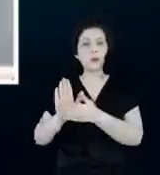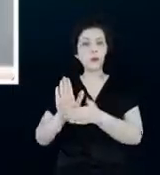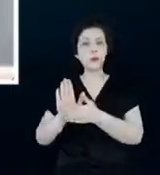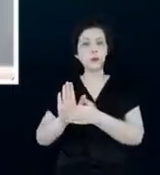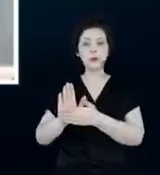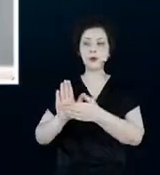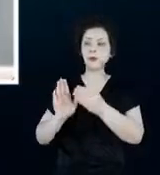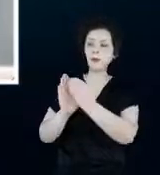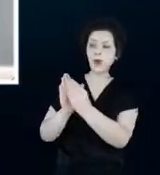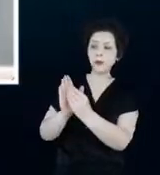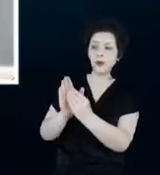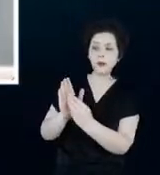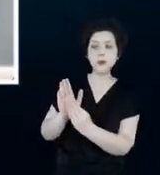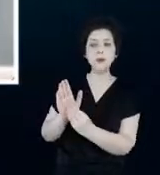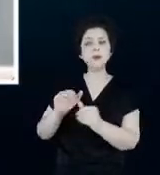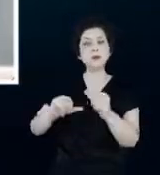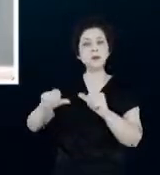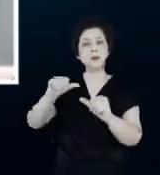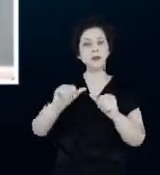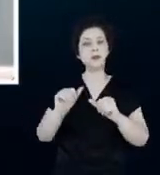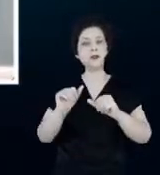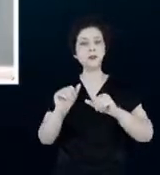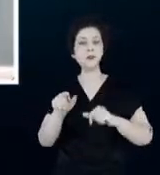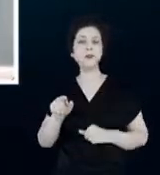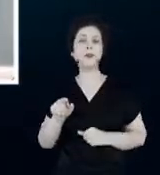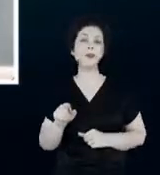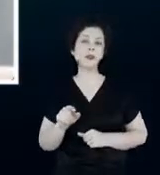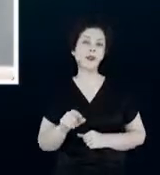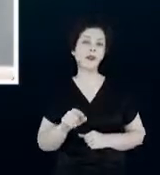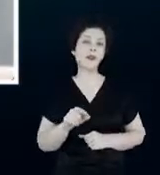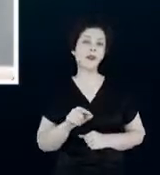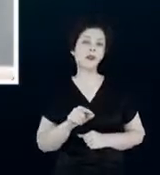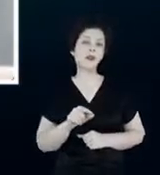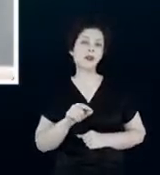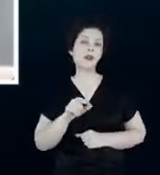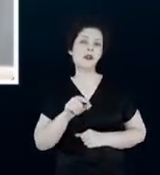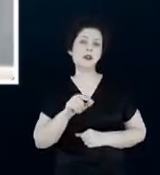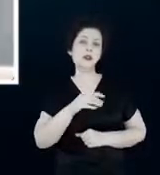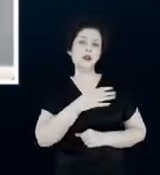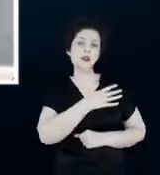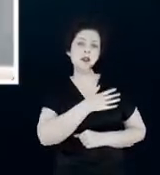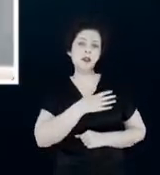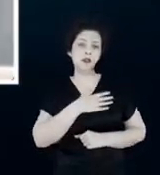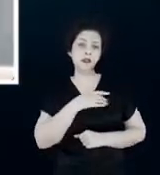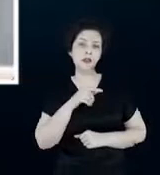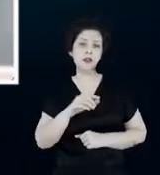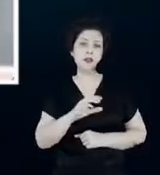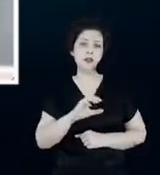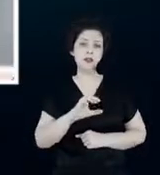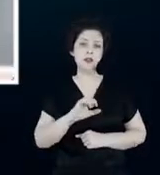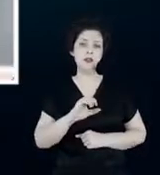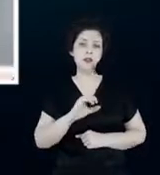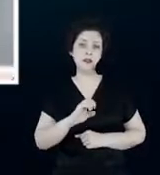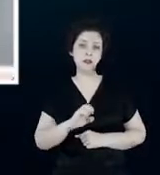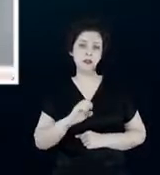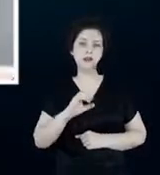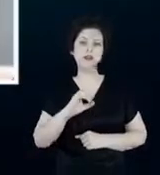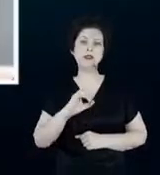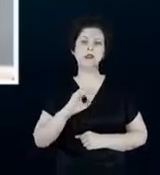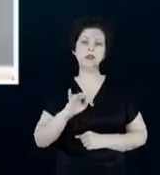propostas, o Senai CETICT, ele está lançando, né, um programa de